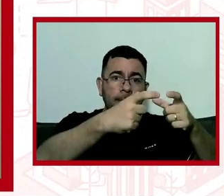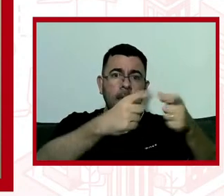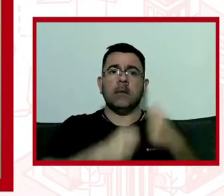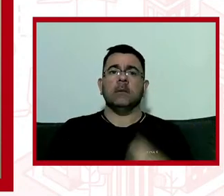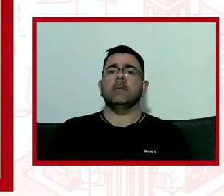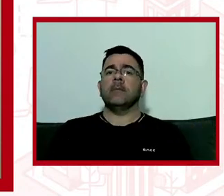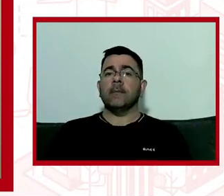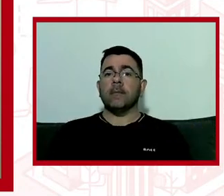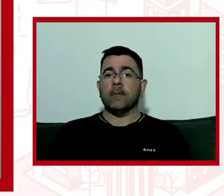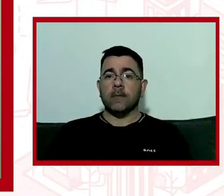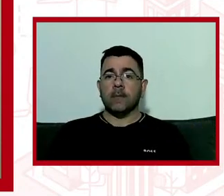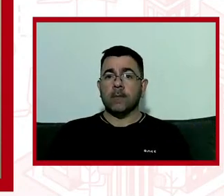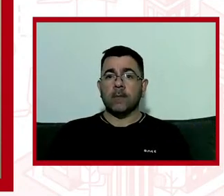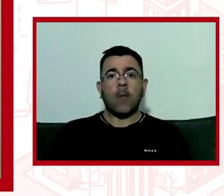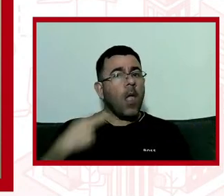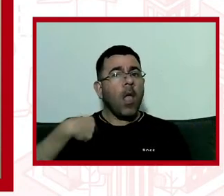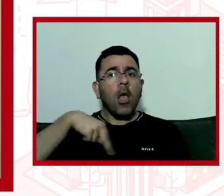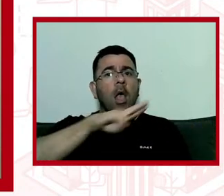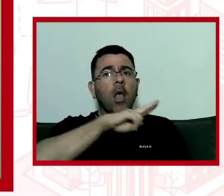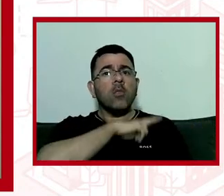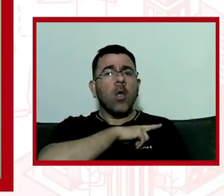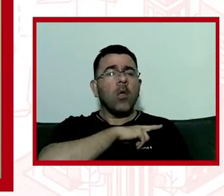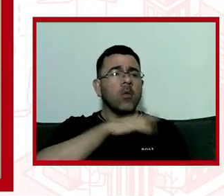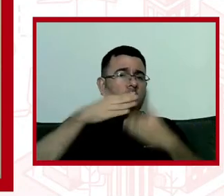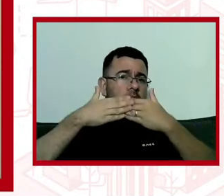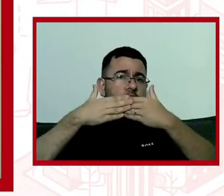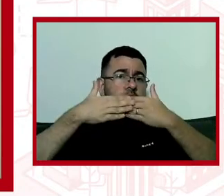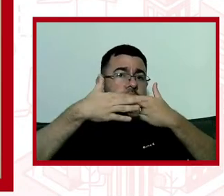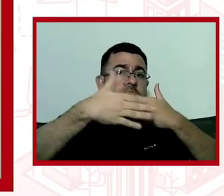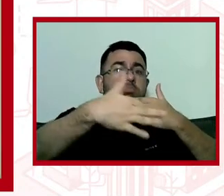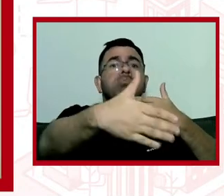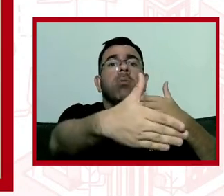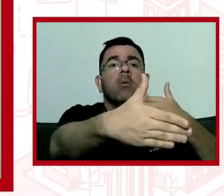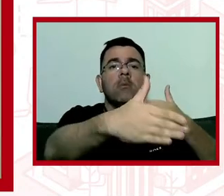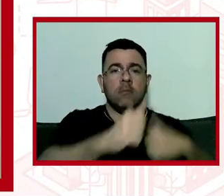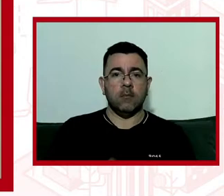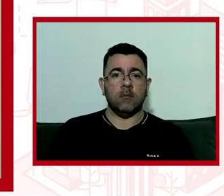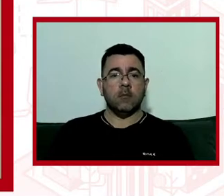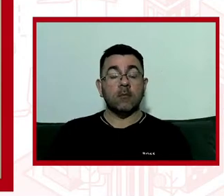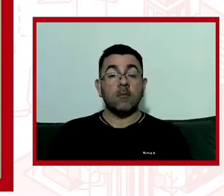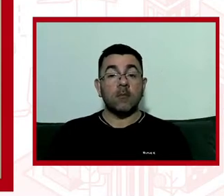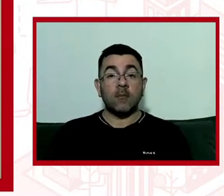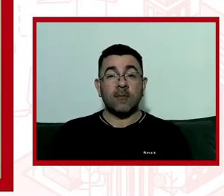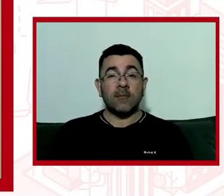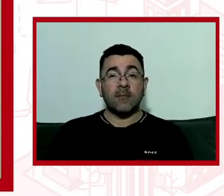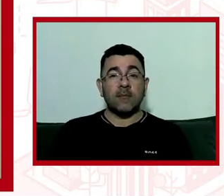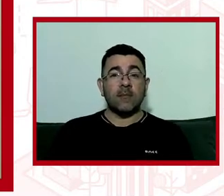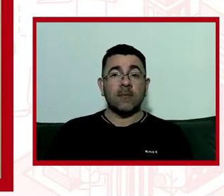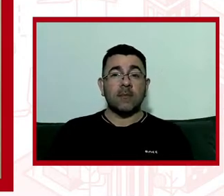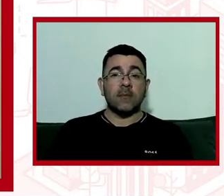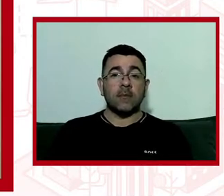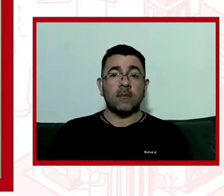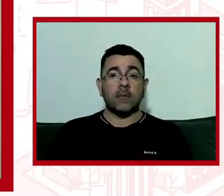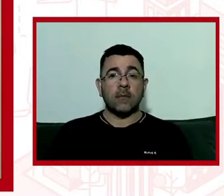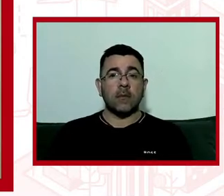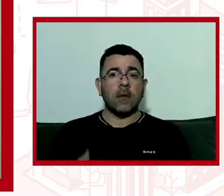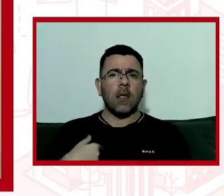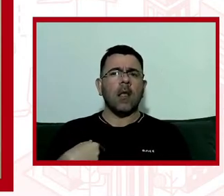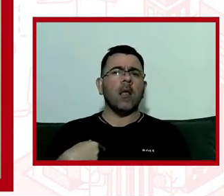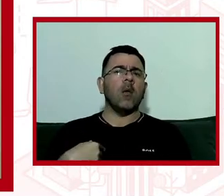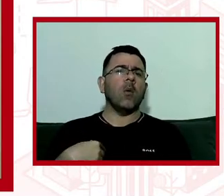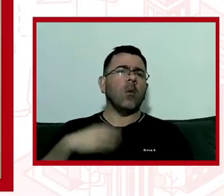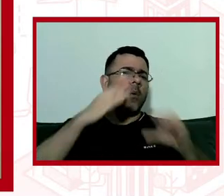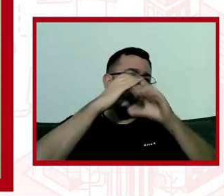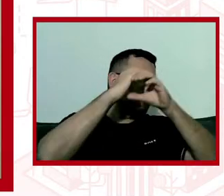isso a gente não tem descontinuidade sobretudo pode projetar eu posso fazer eu tô fazendo um projeto de três vezes o que eu posso